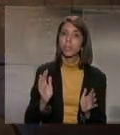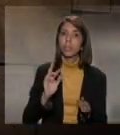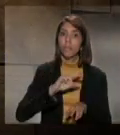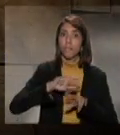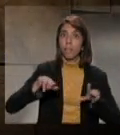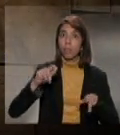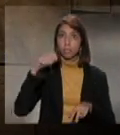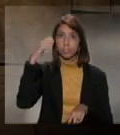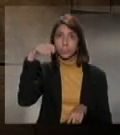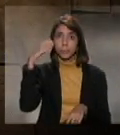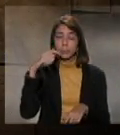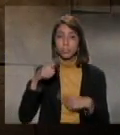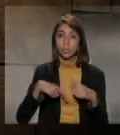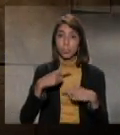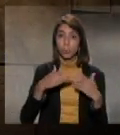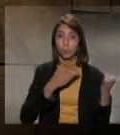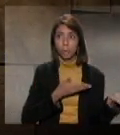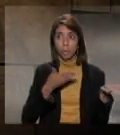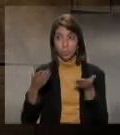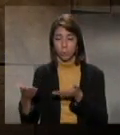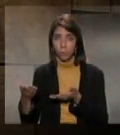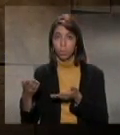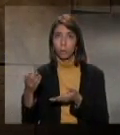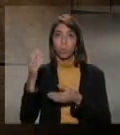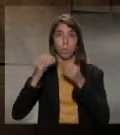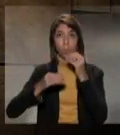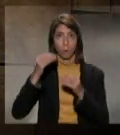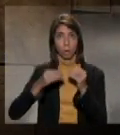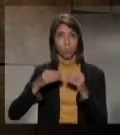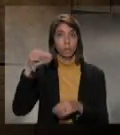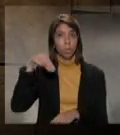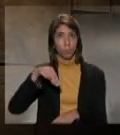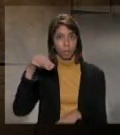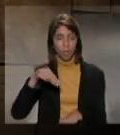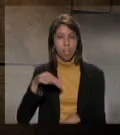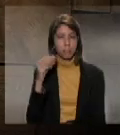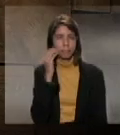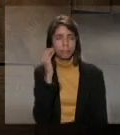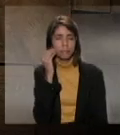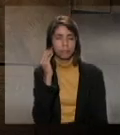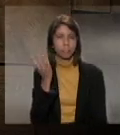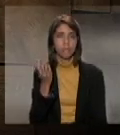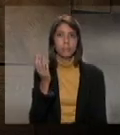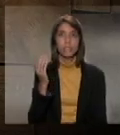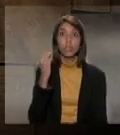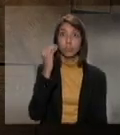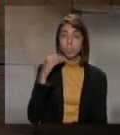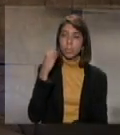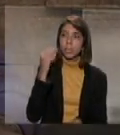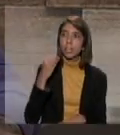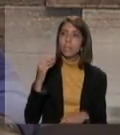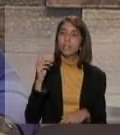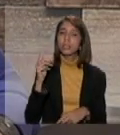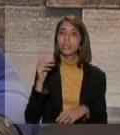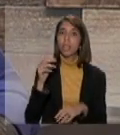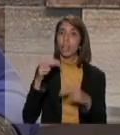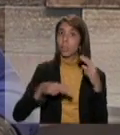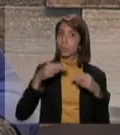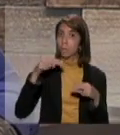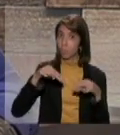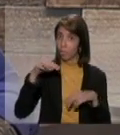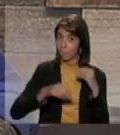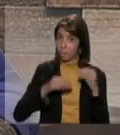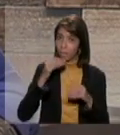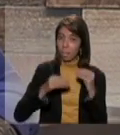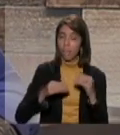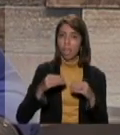e de repente ele me levou para fazer essa novela que ele estava montando, que era uma experiência, que era uma novela que era feita fora dos